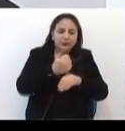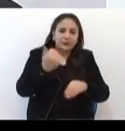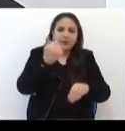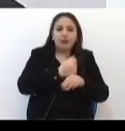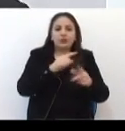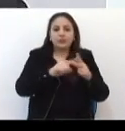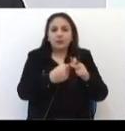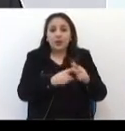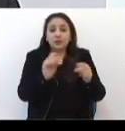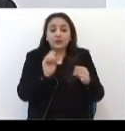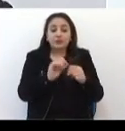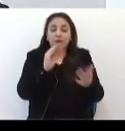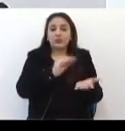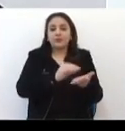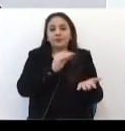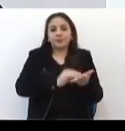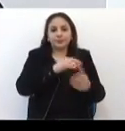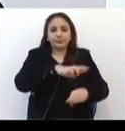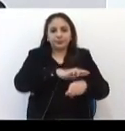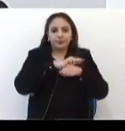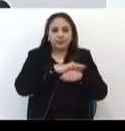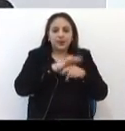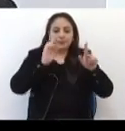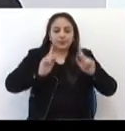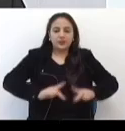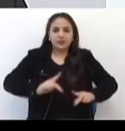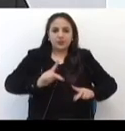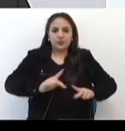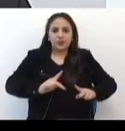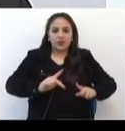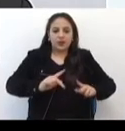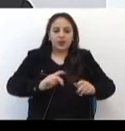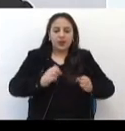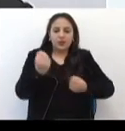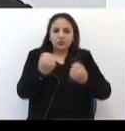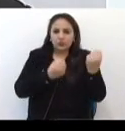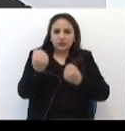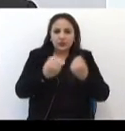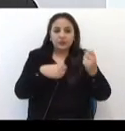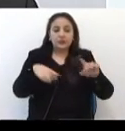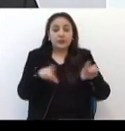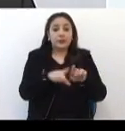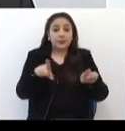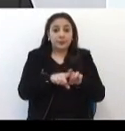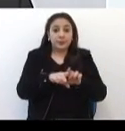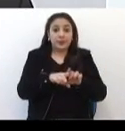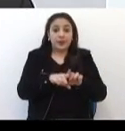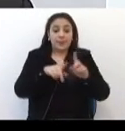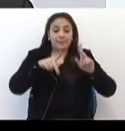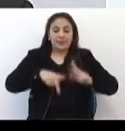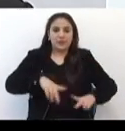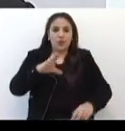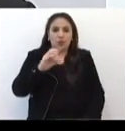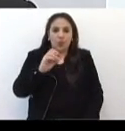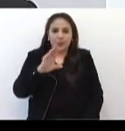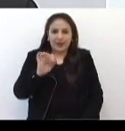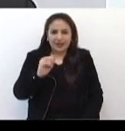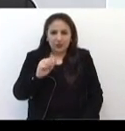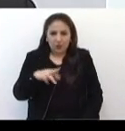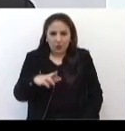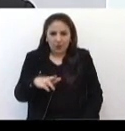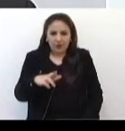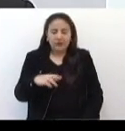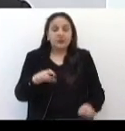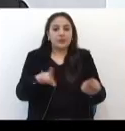peças, que leva a uma insegurança de quem dirige, de quem o cobrador e o motorista, que estão à mercê do risco